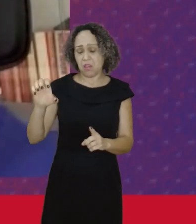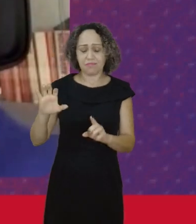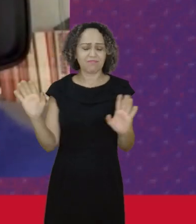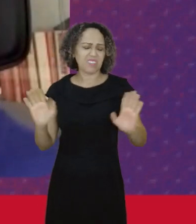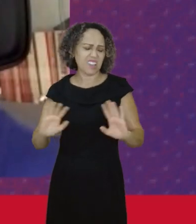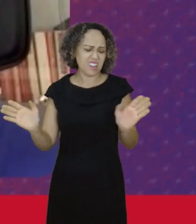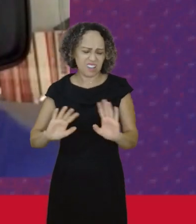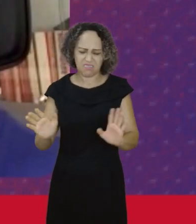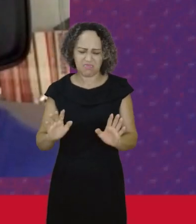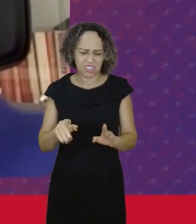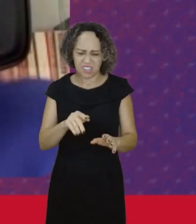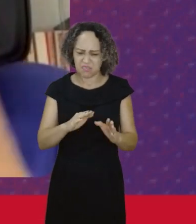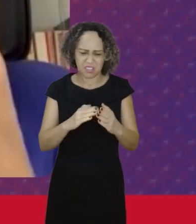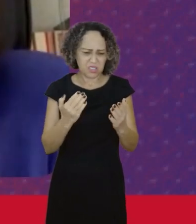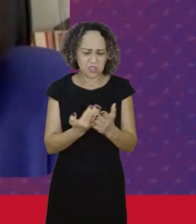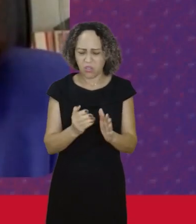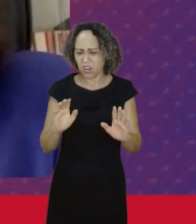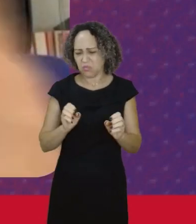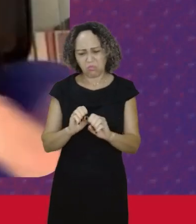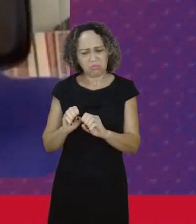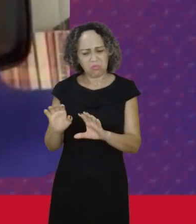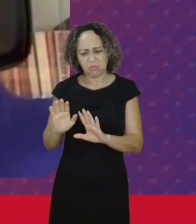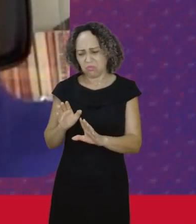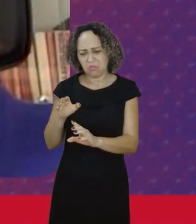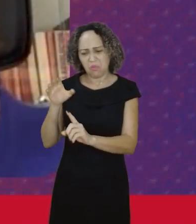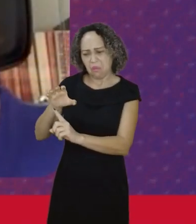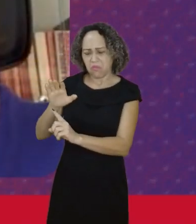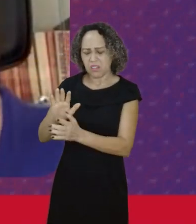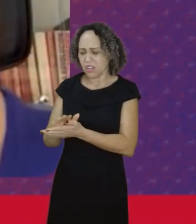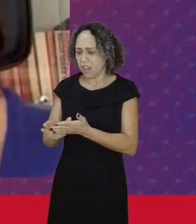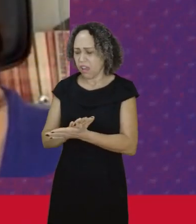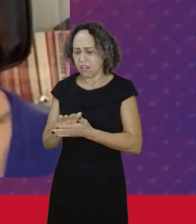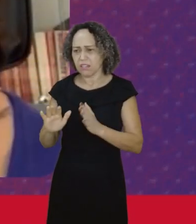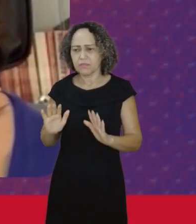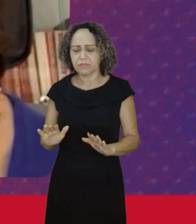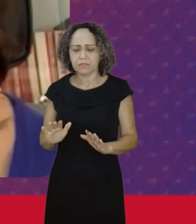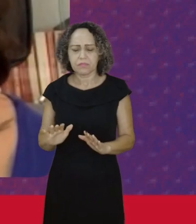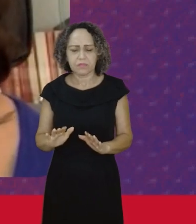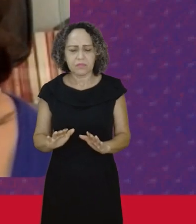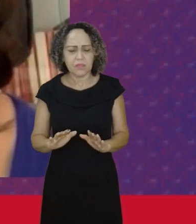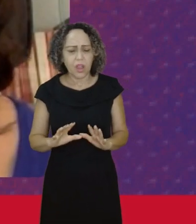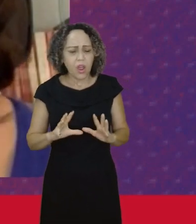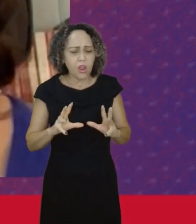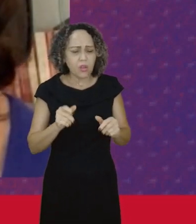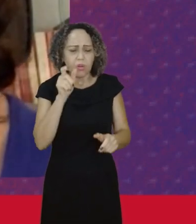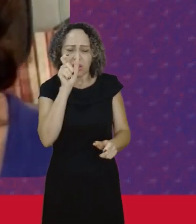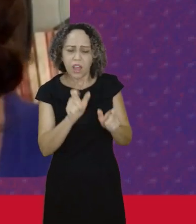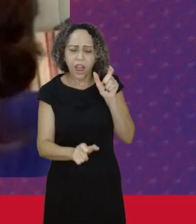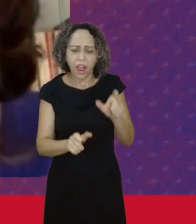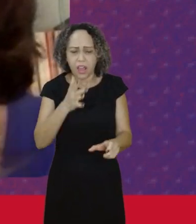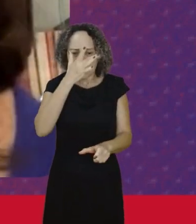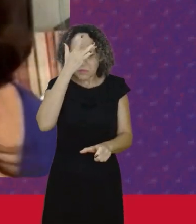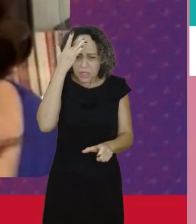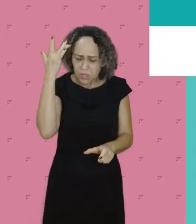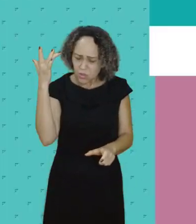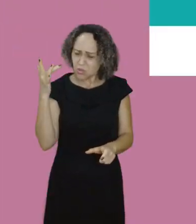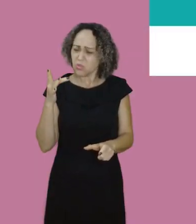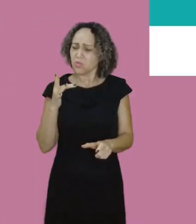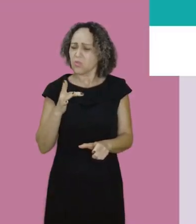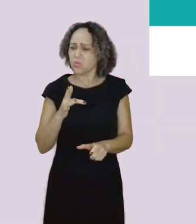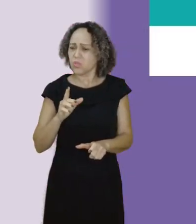respeito a todas as pessoas, como direito humano fundamental. Todas as pessoas têm o direito de ser